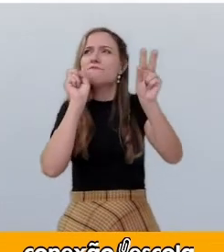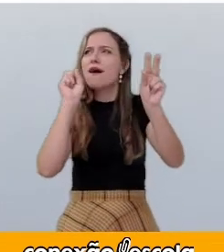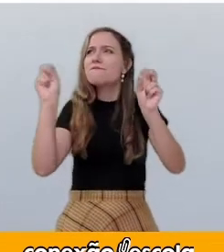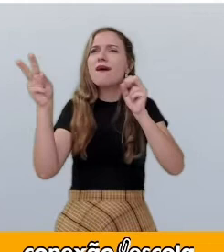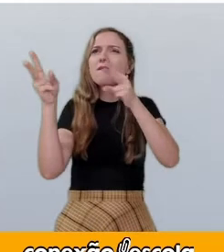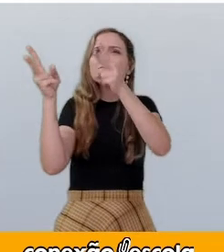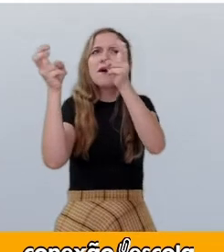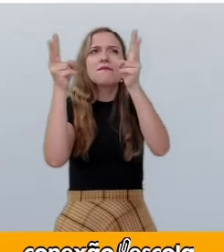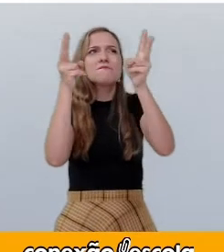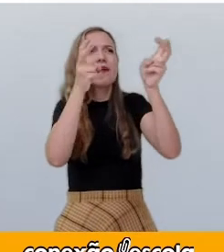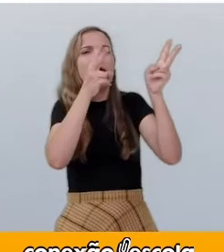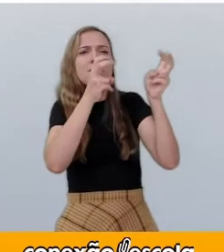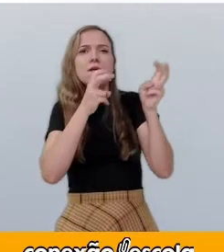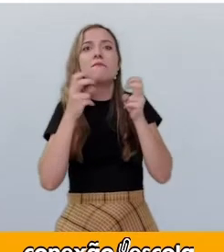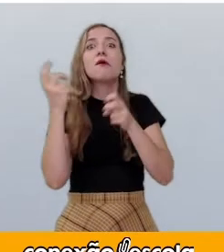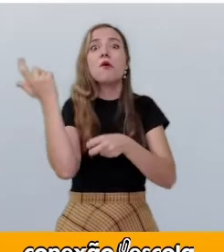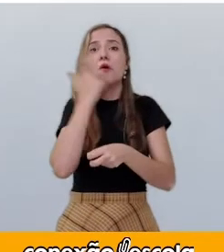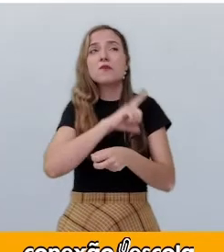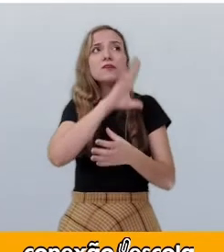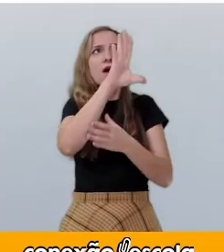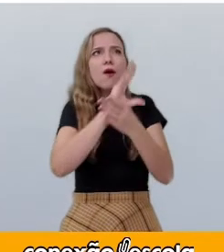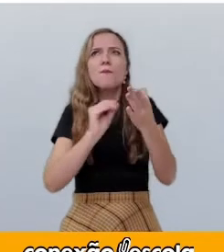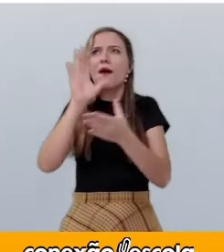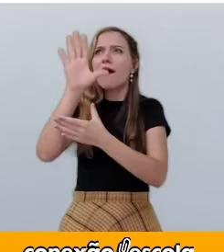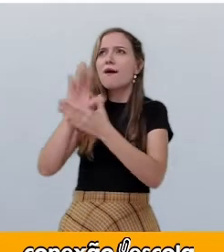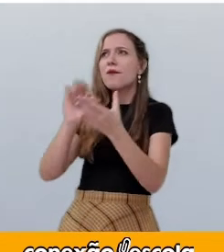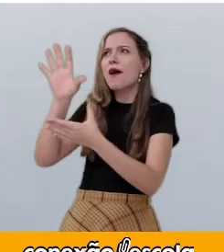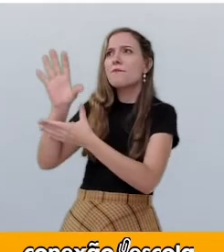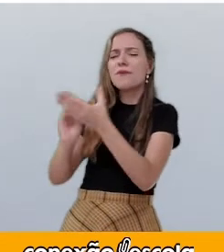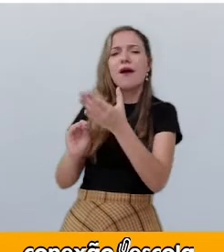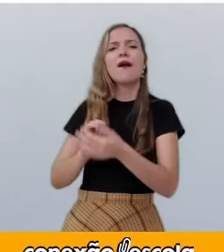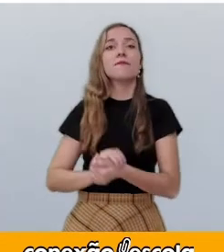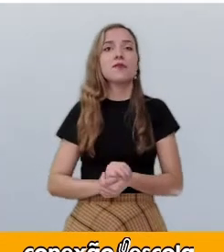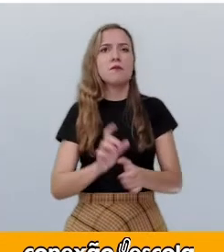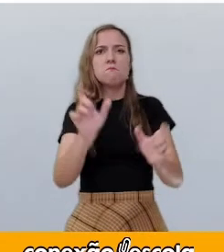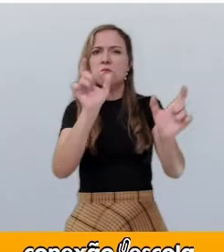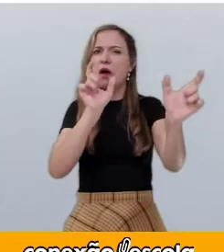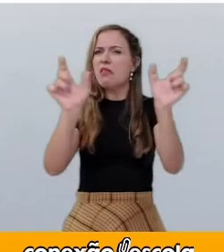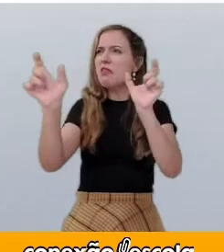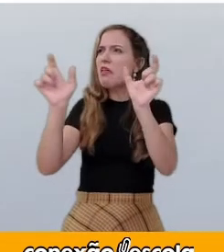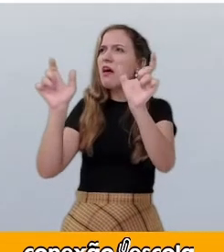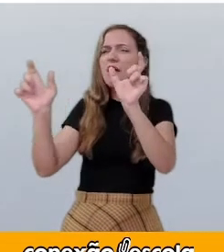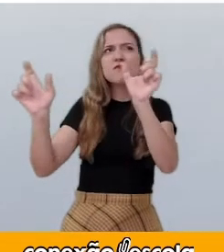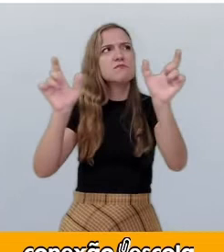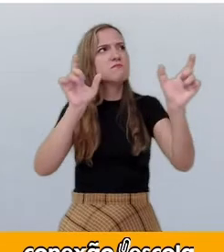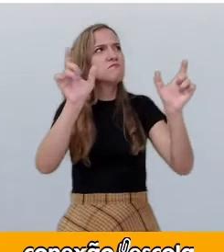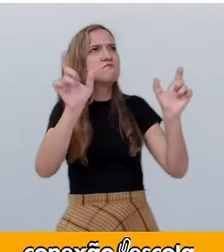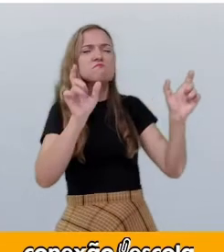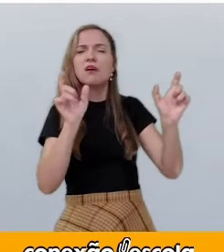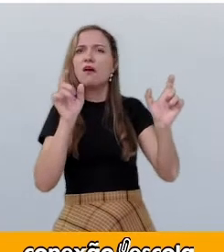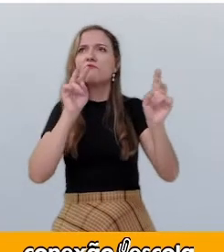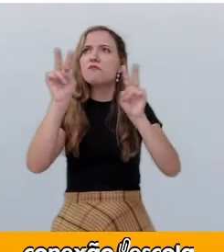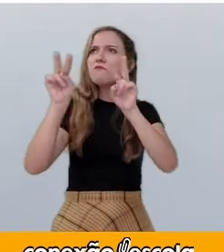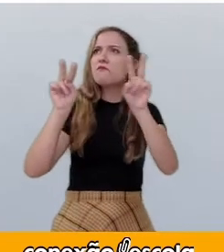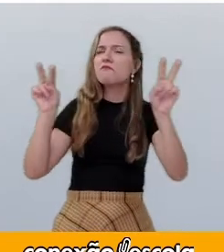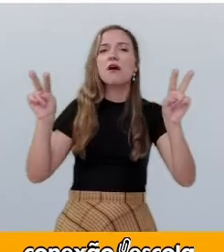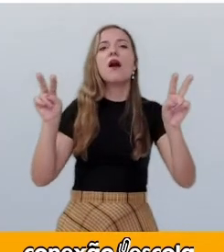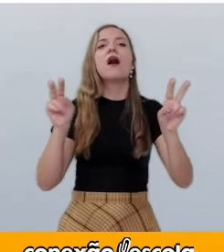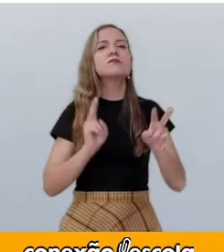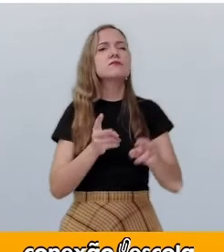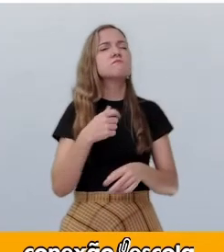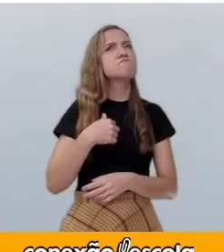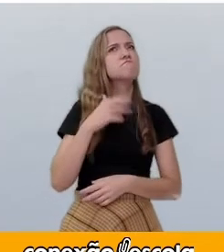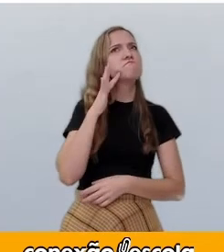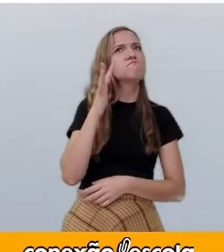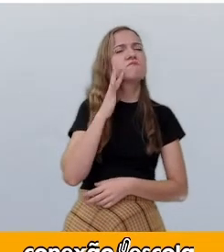para elas com maior atenção ele olhava para as palavras escritas a sua volta e sempre